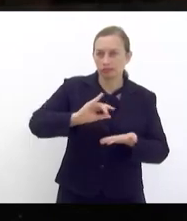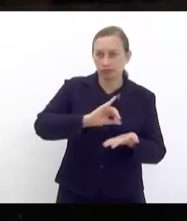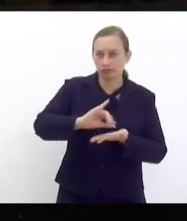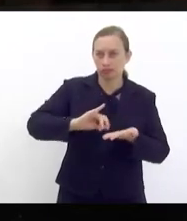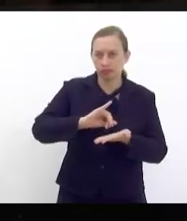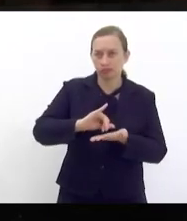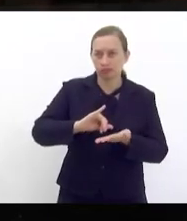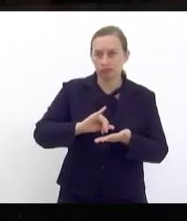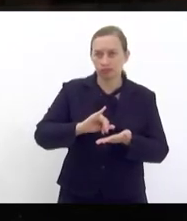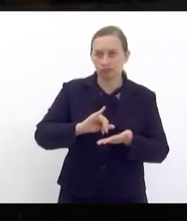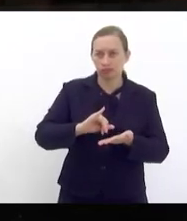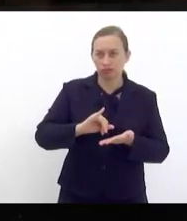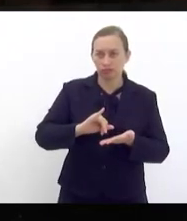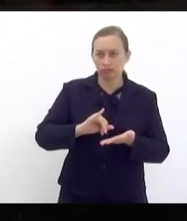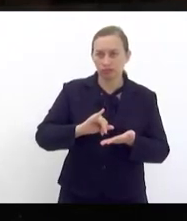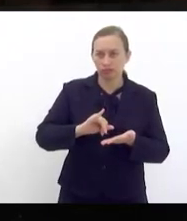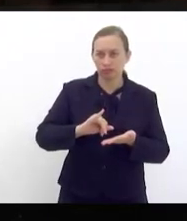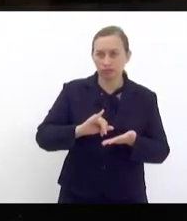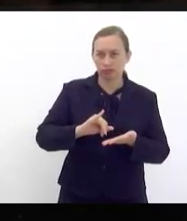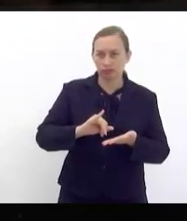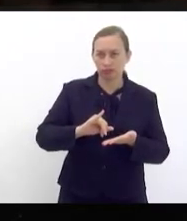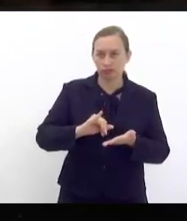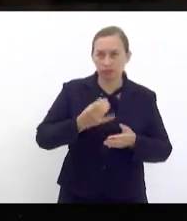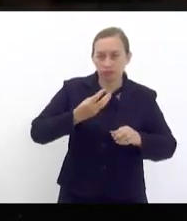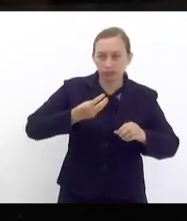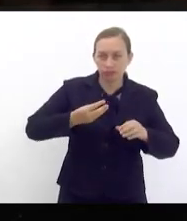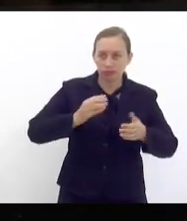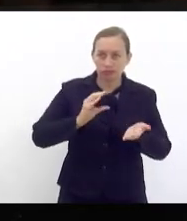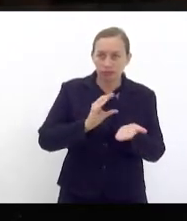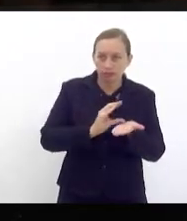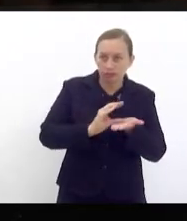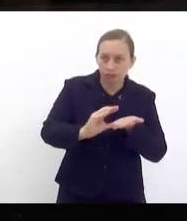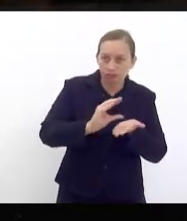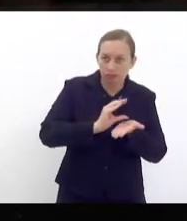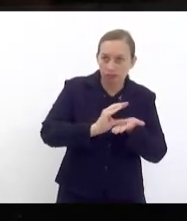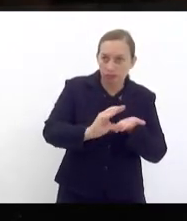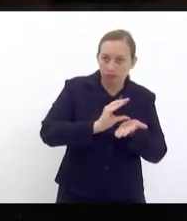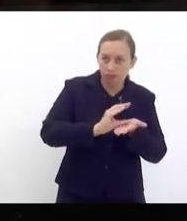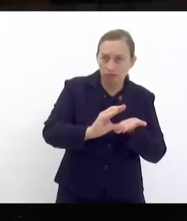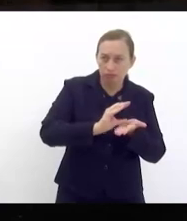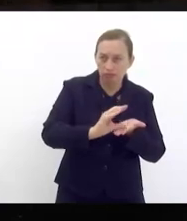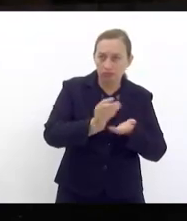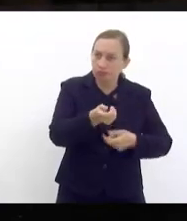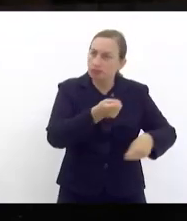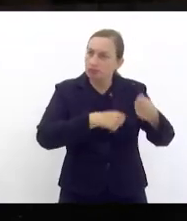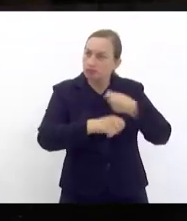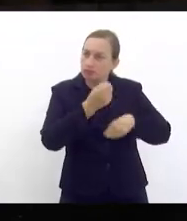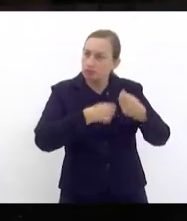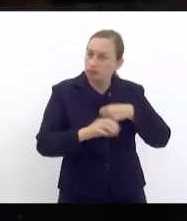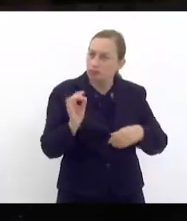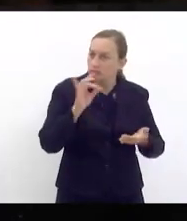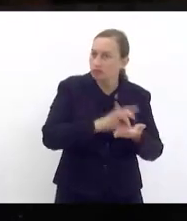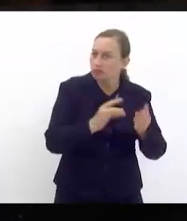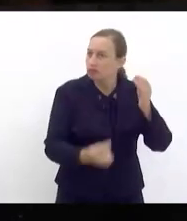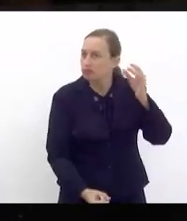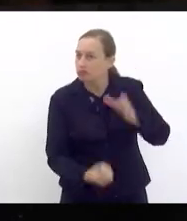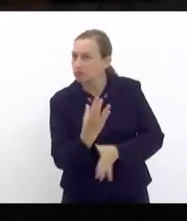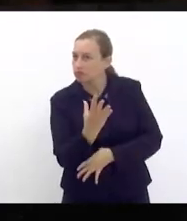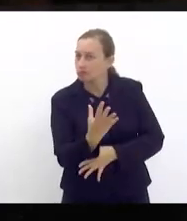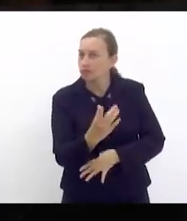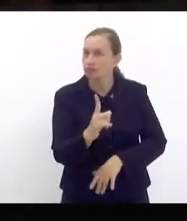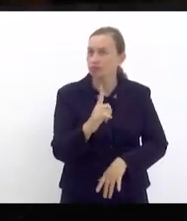a hidratar, a injetar recurso na roda da economia real e produtiva, que tem